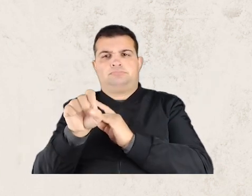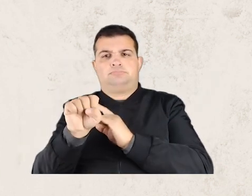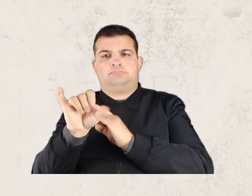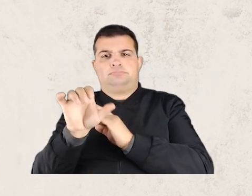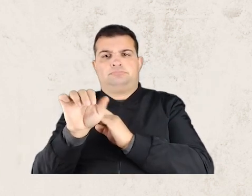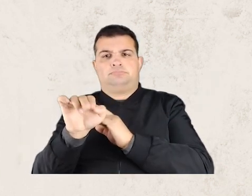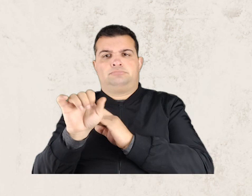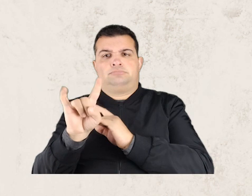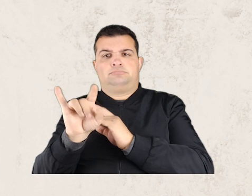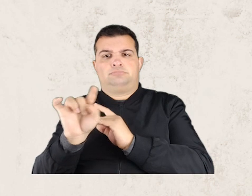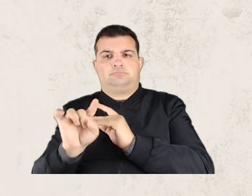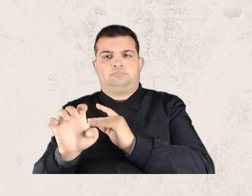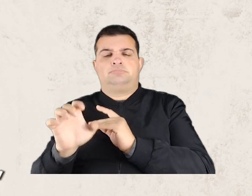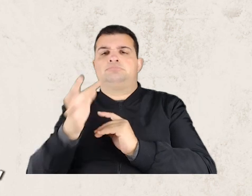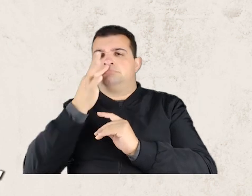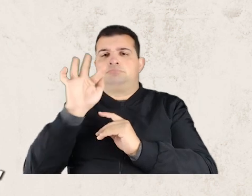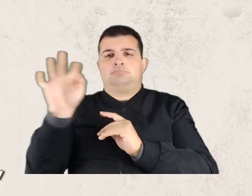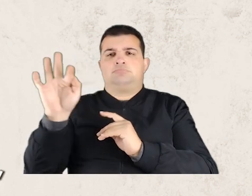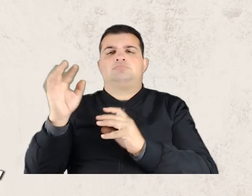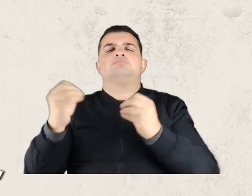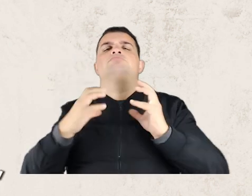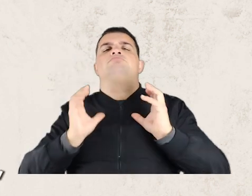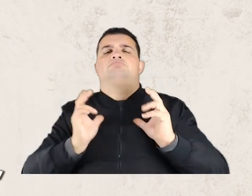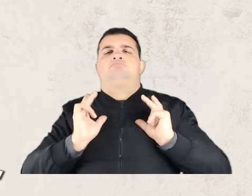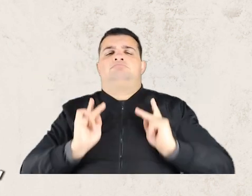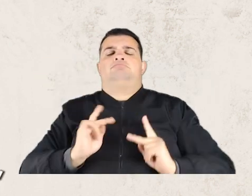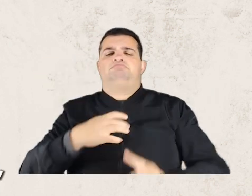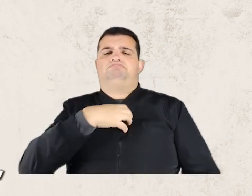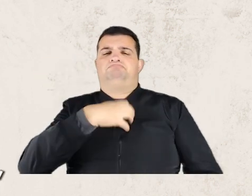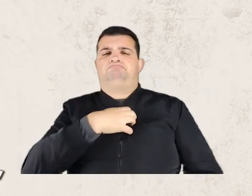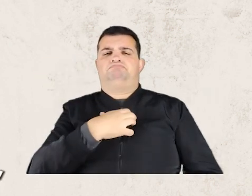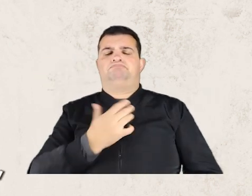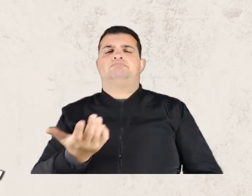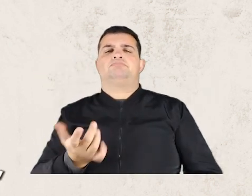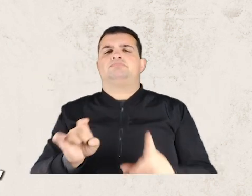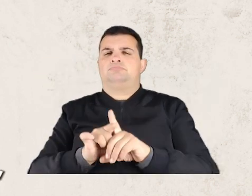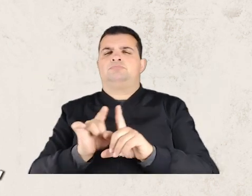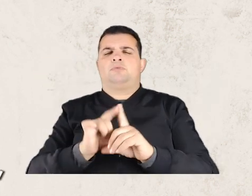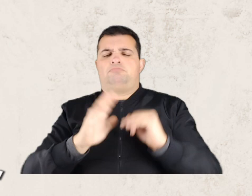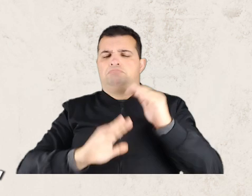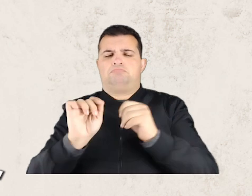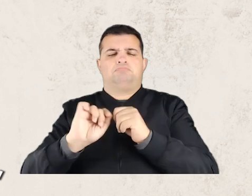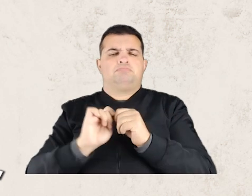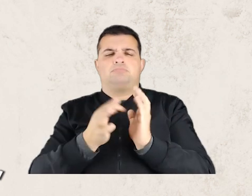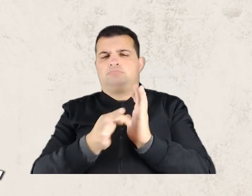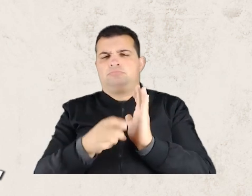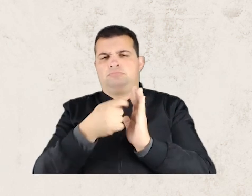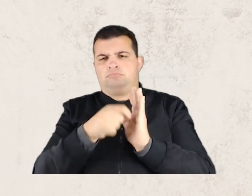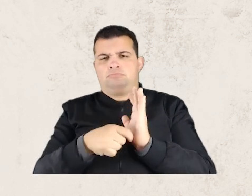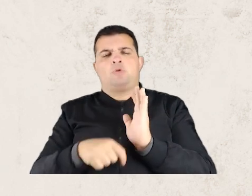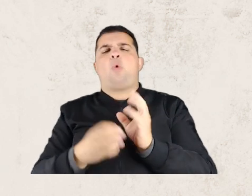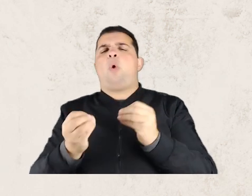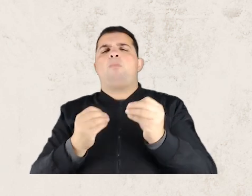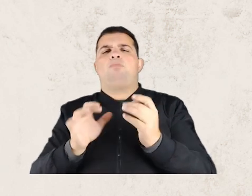e pesquisadora Adriana Domingues. É uma crítica aos modelos importados, né, a uma psicanálise francesa,